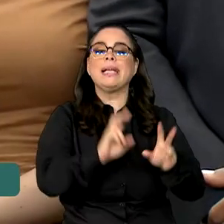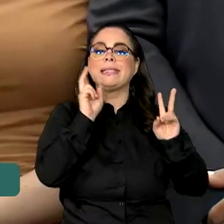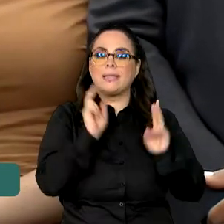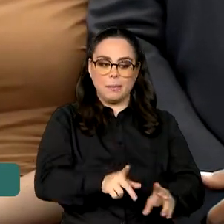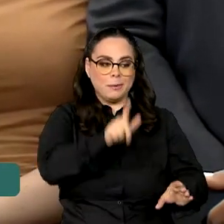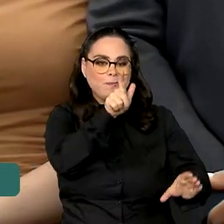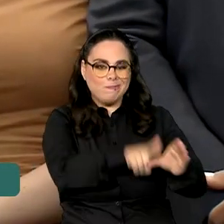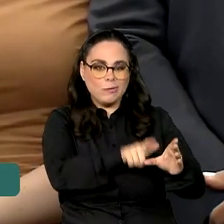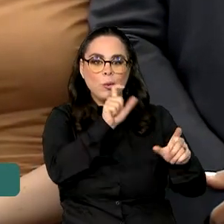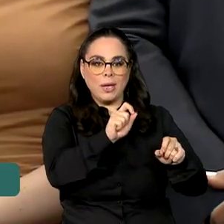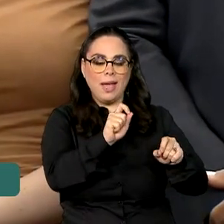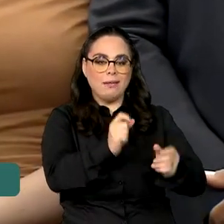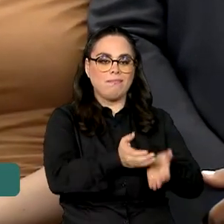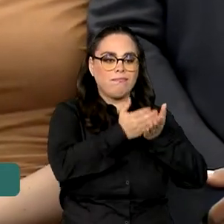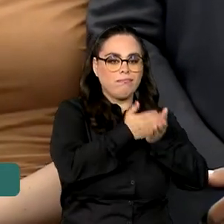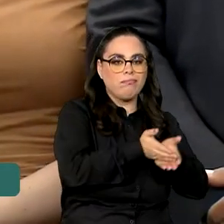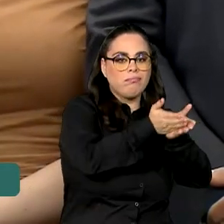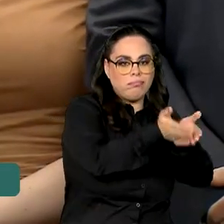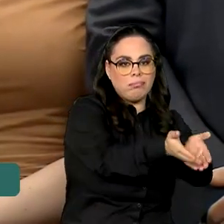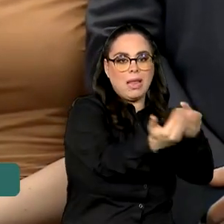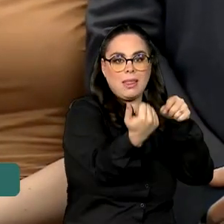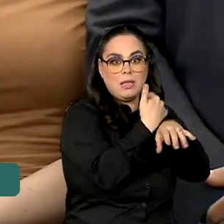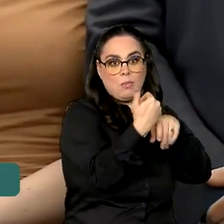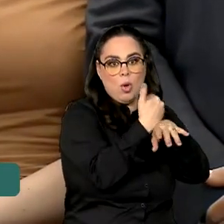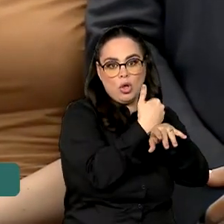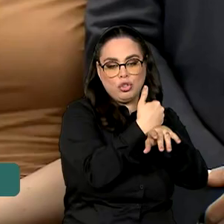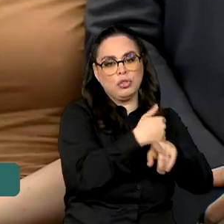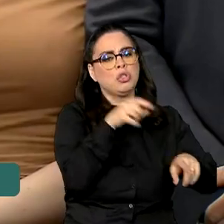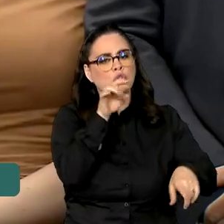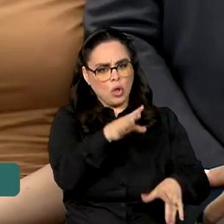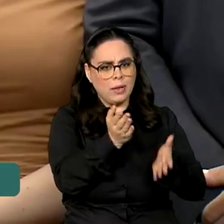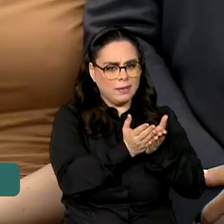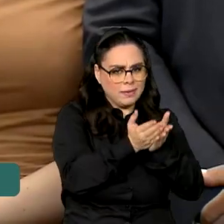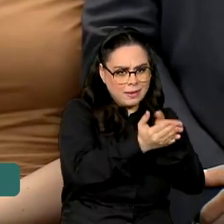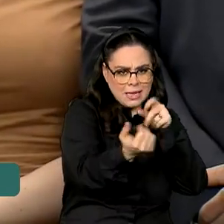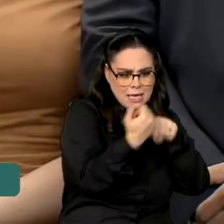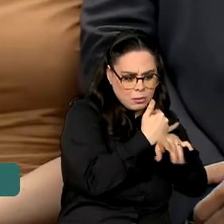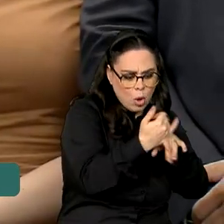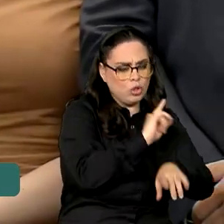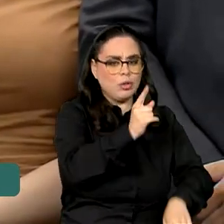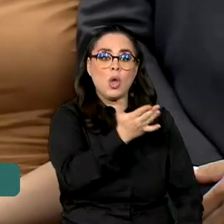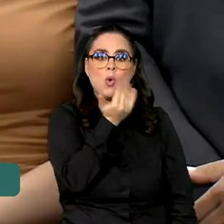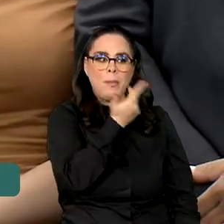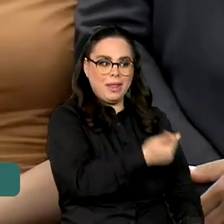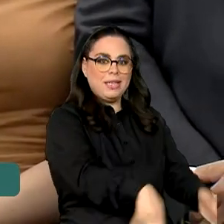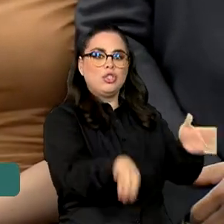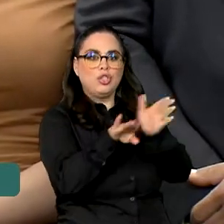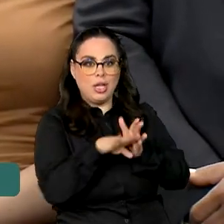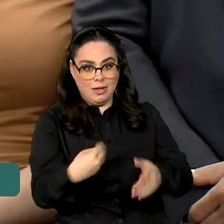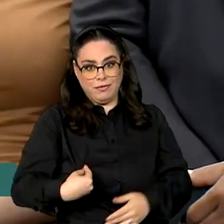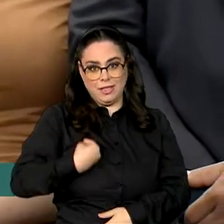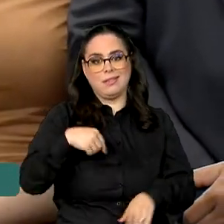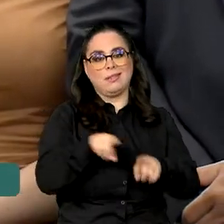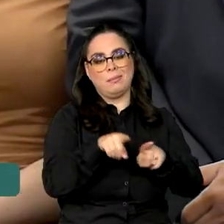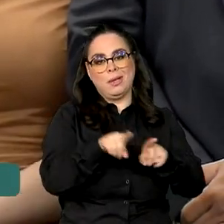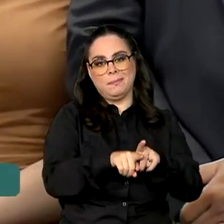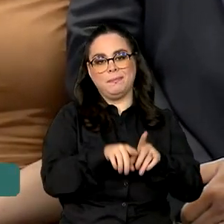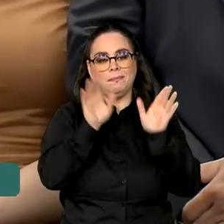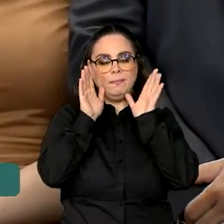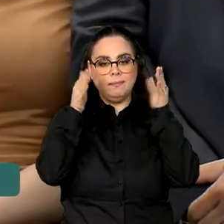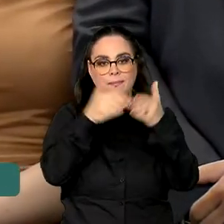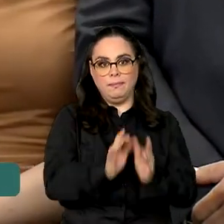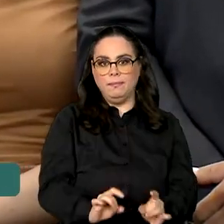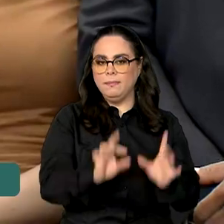muitas vezes do transporte pelo Rio e não só do transporte né do seu alimento do seu modo de vida um foco